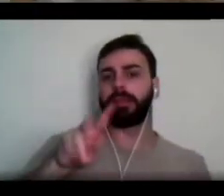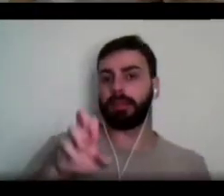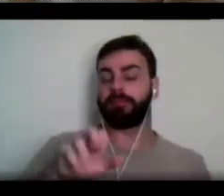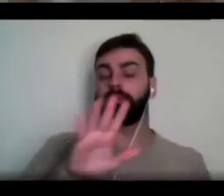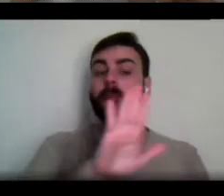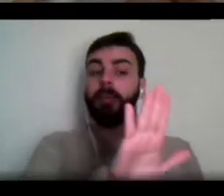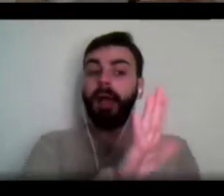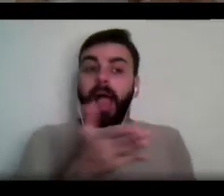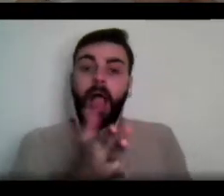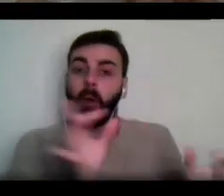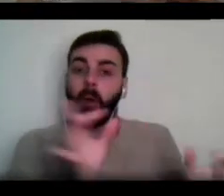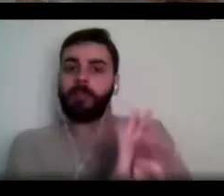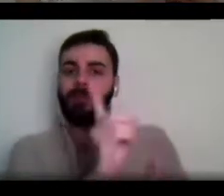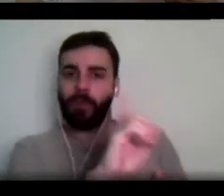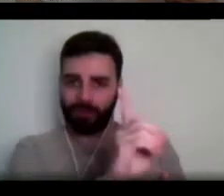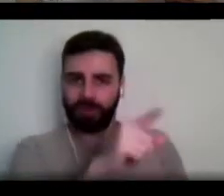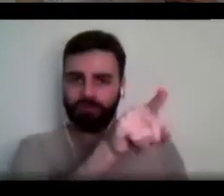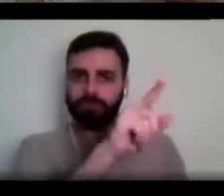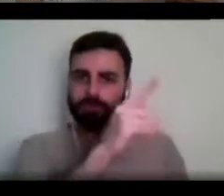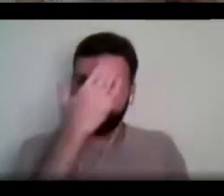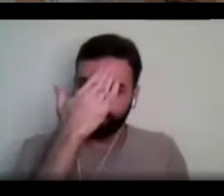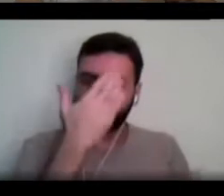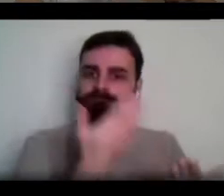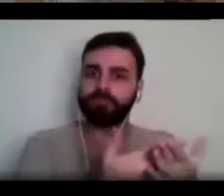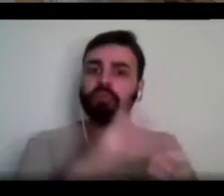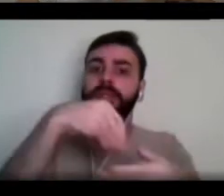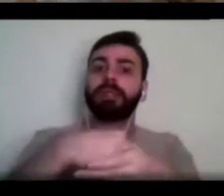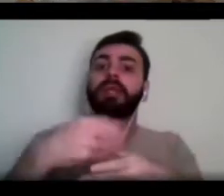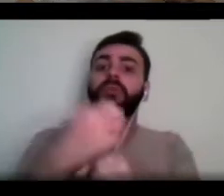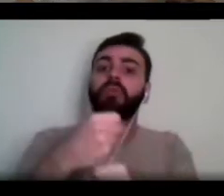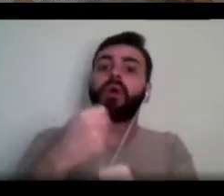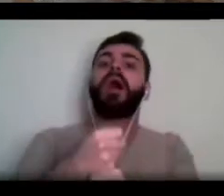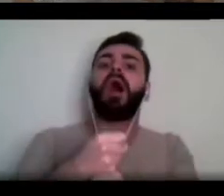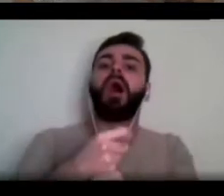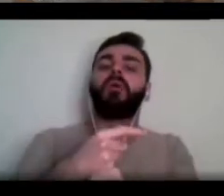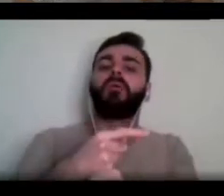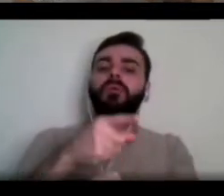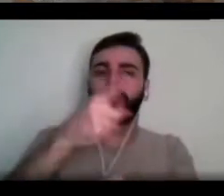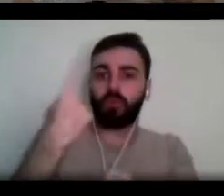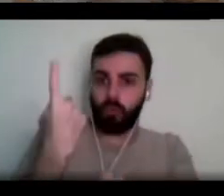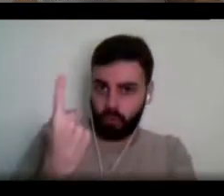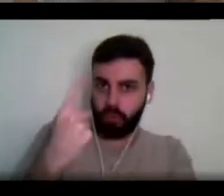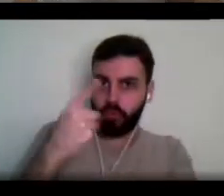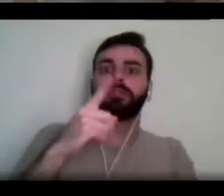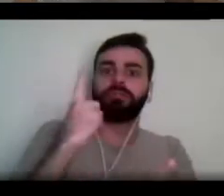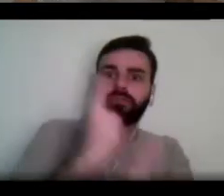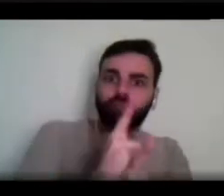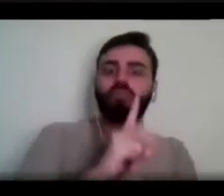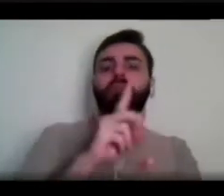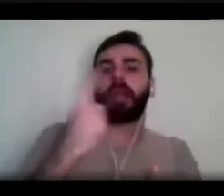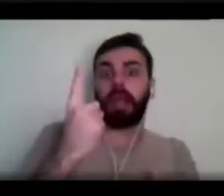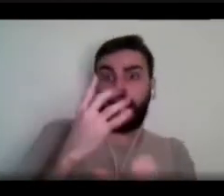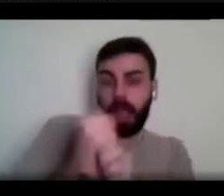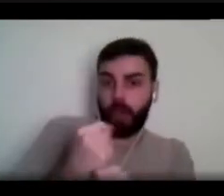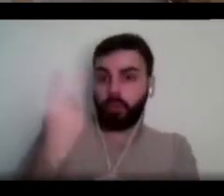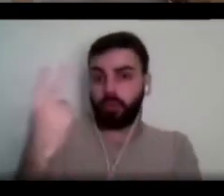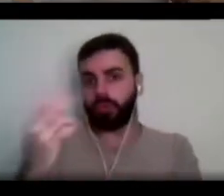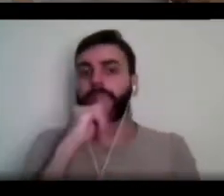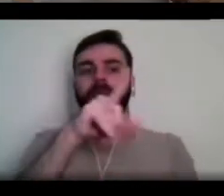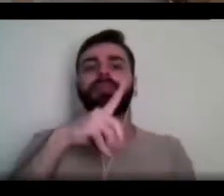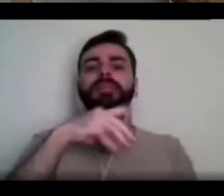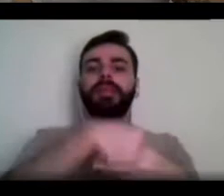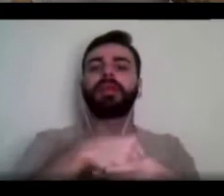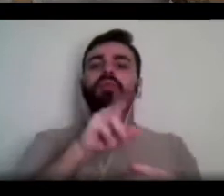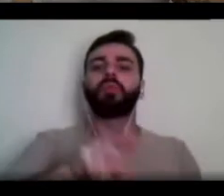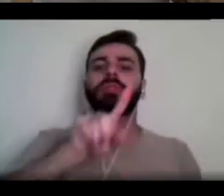Que agora não são mais prontas. Porque você vai estudar cálculo, vai integrar e vai saber chegar nelas. Sim.